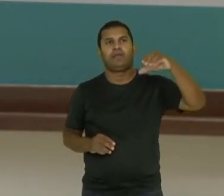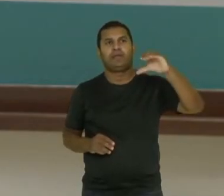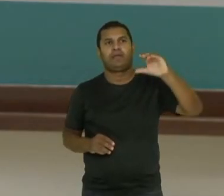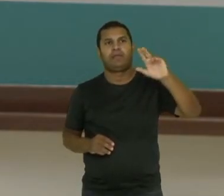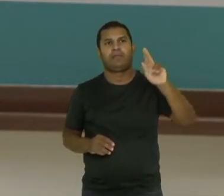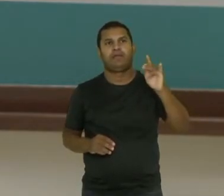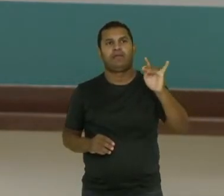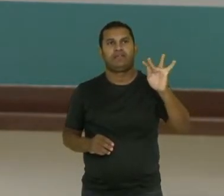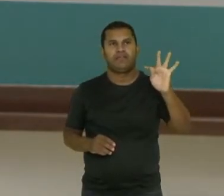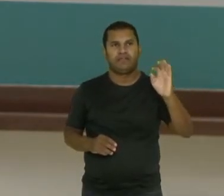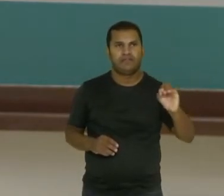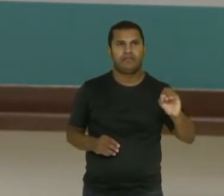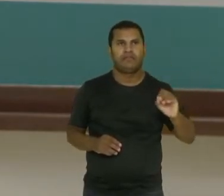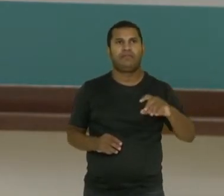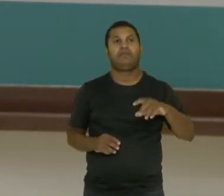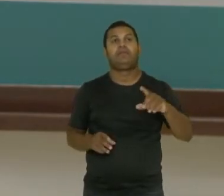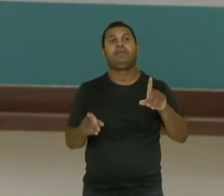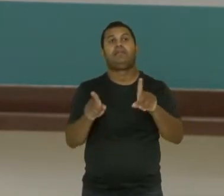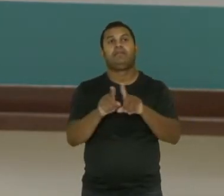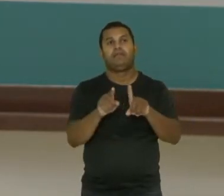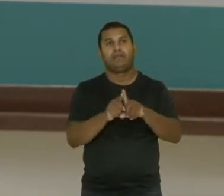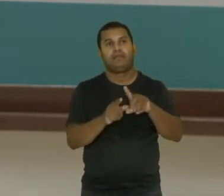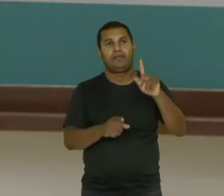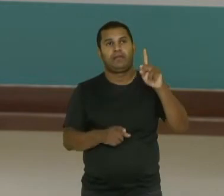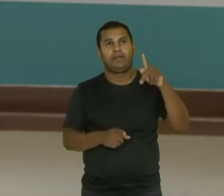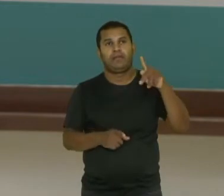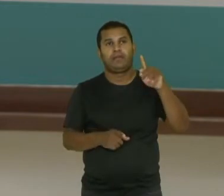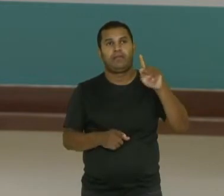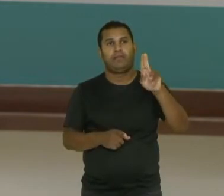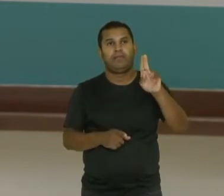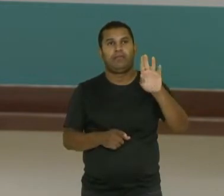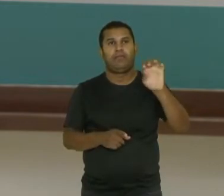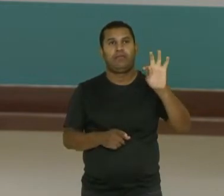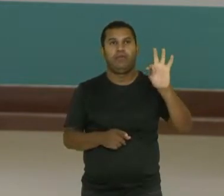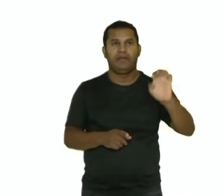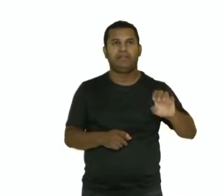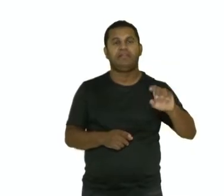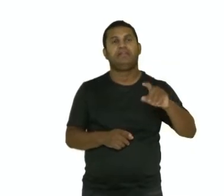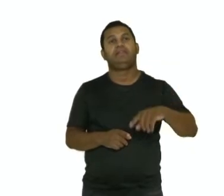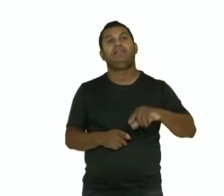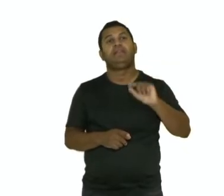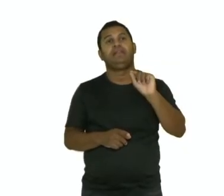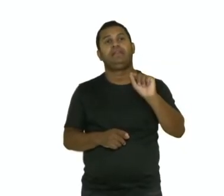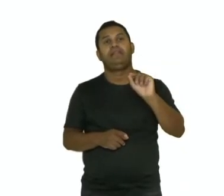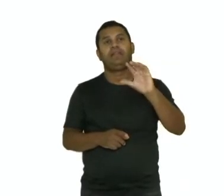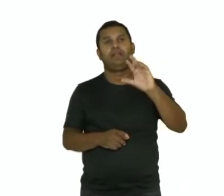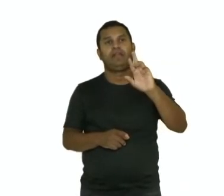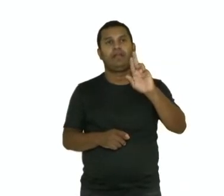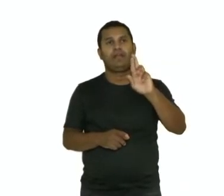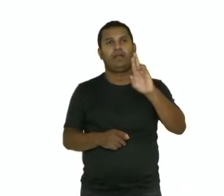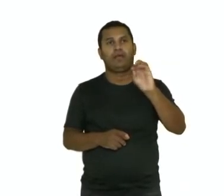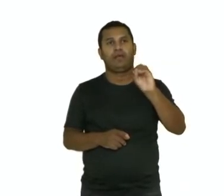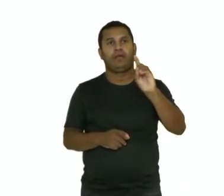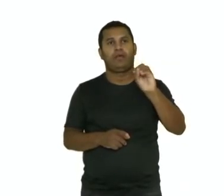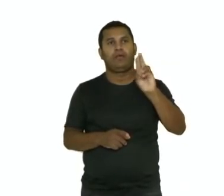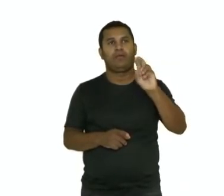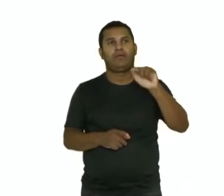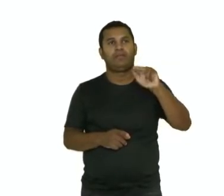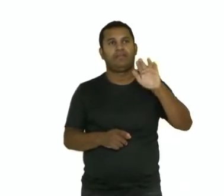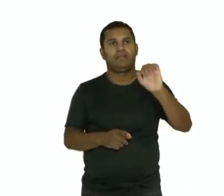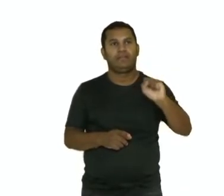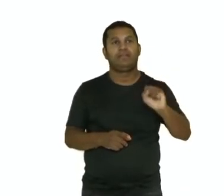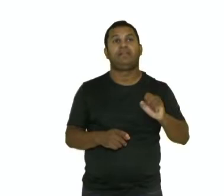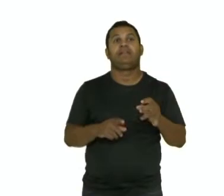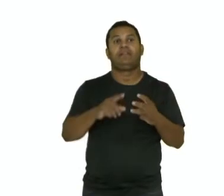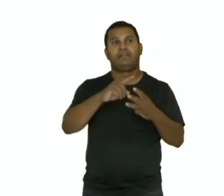forma mais individual. Aqui uma imagem que eu até tenho os casais, como eu mostrei para vocês, falei anteriormente, esses casais que mantêm